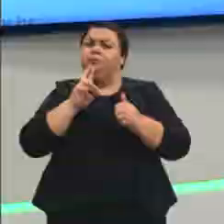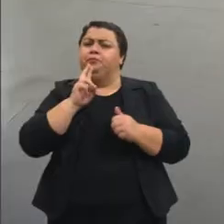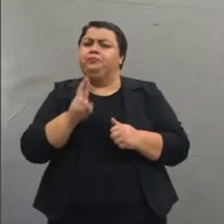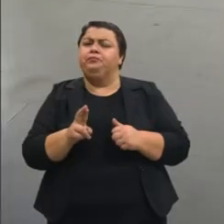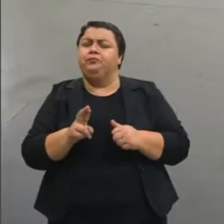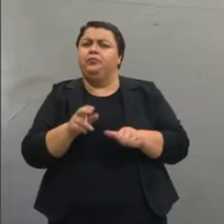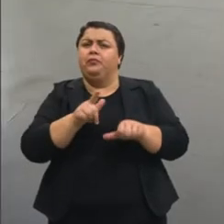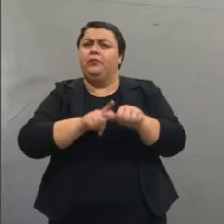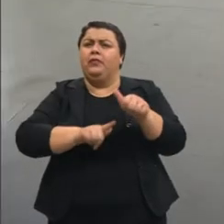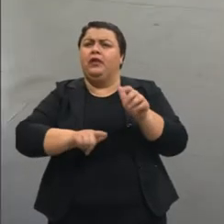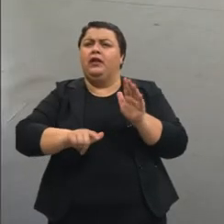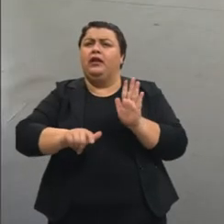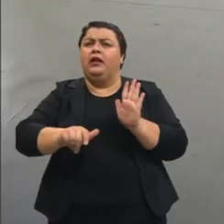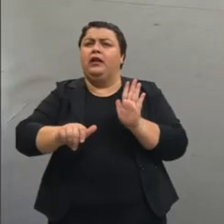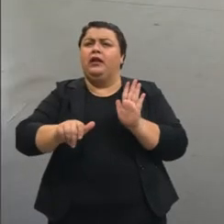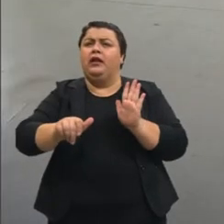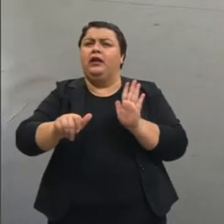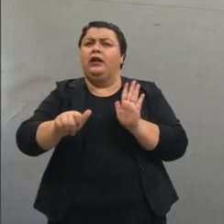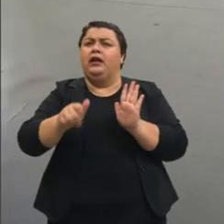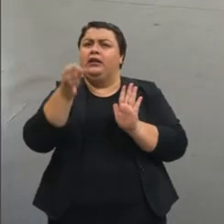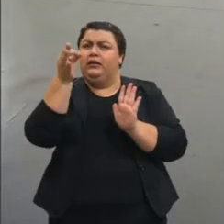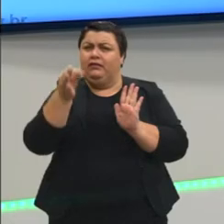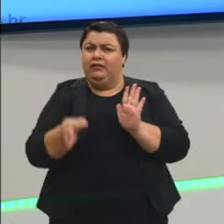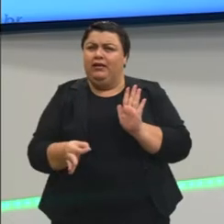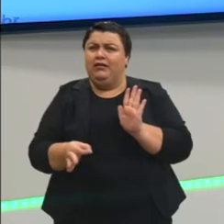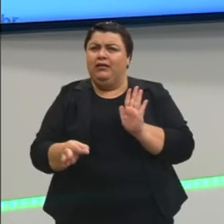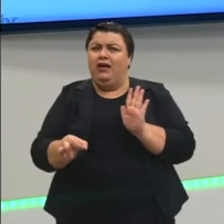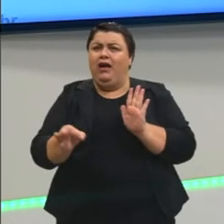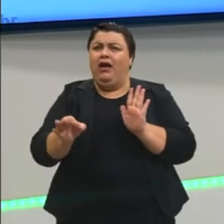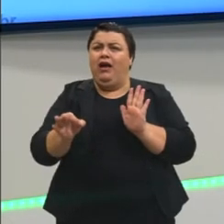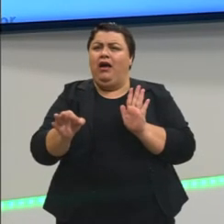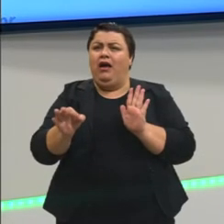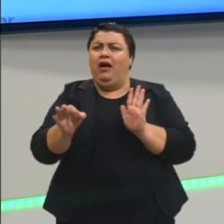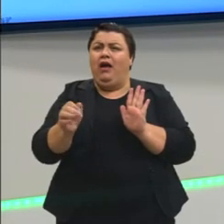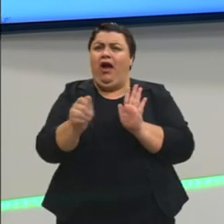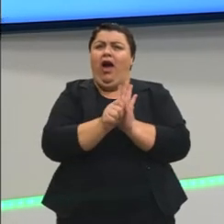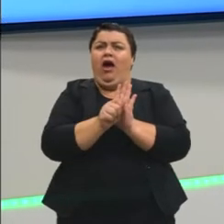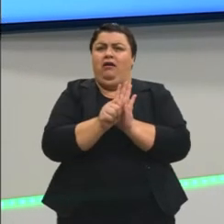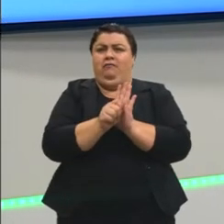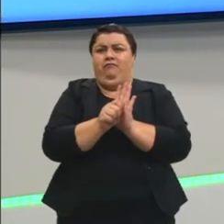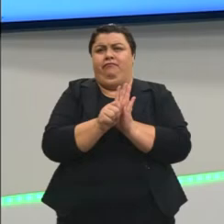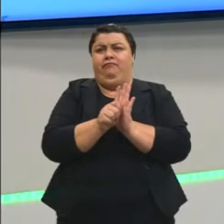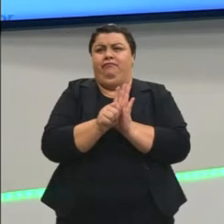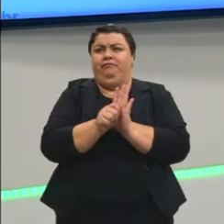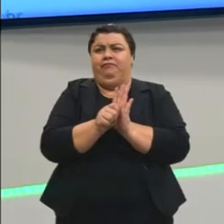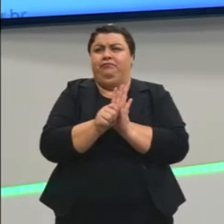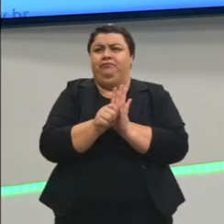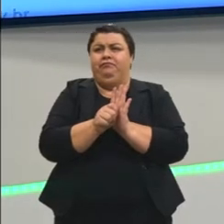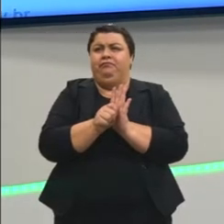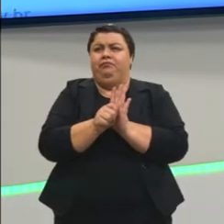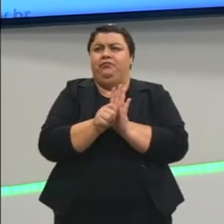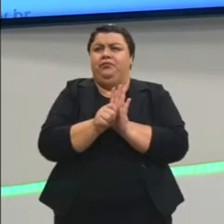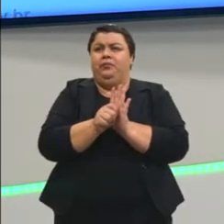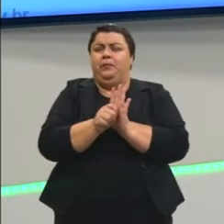internet alternativa correta é a letra a a